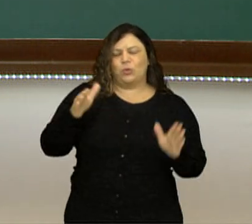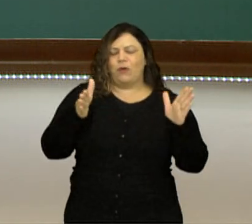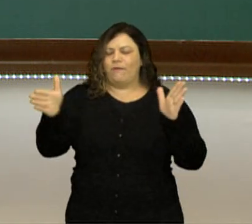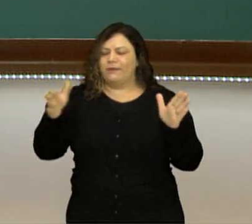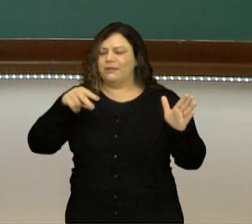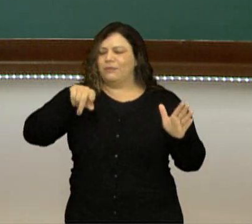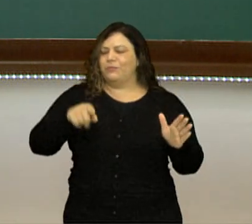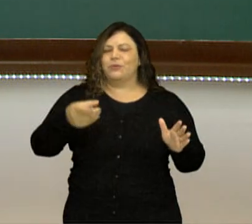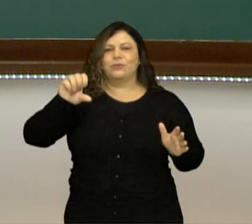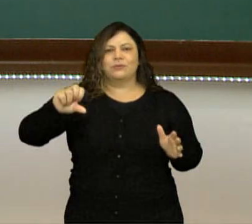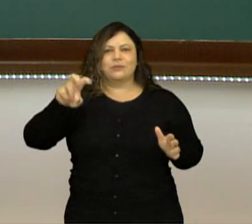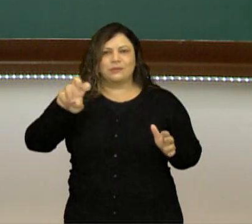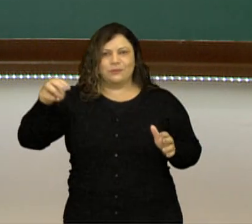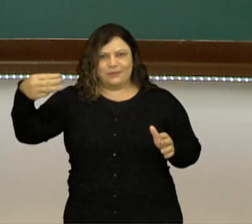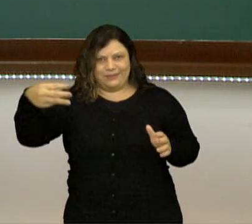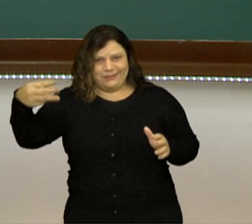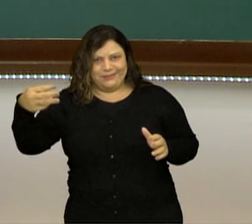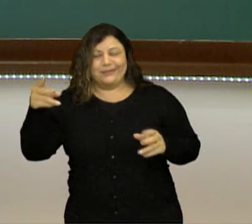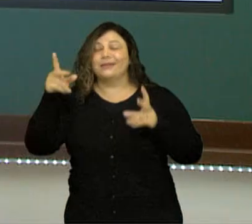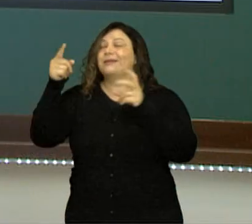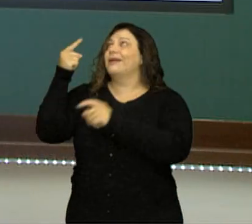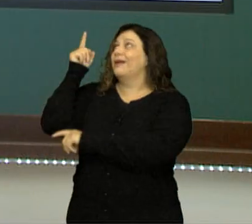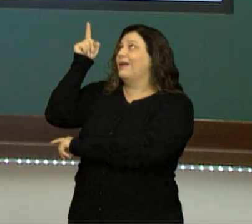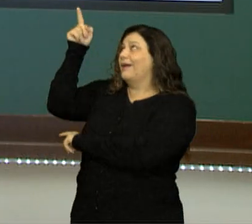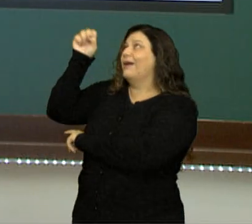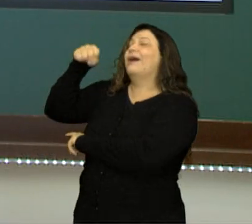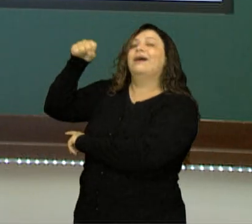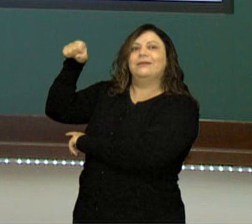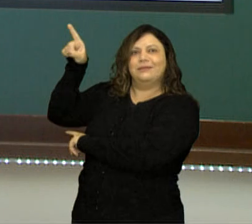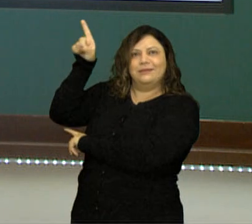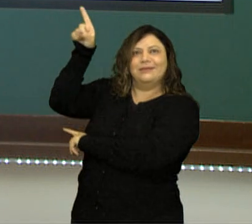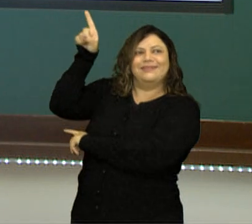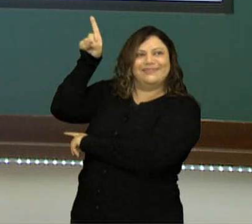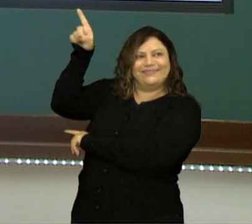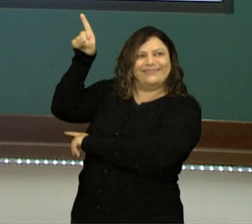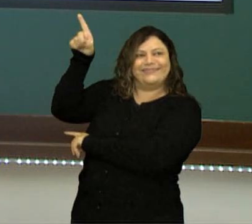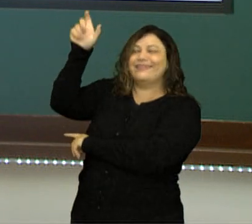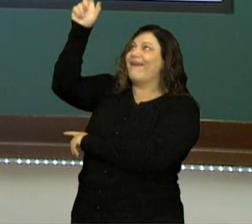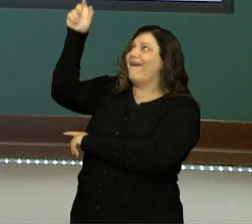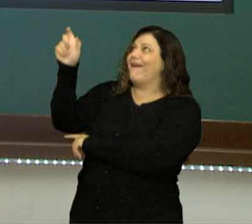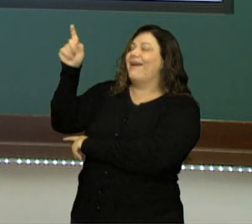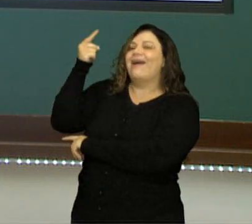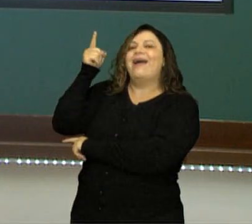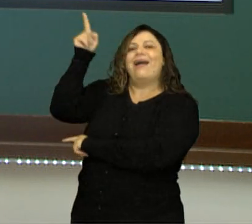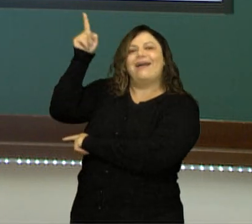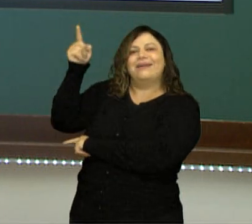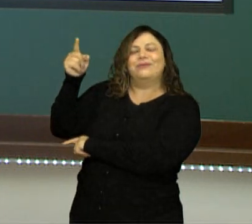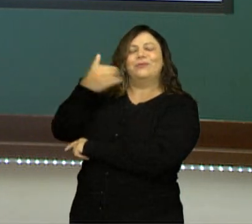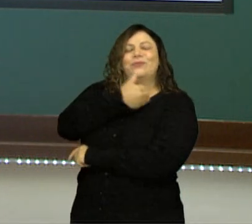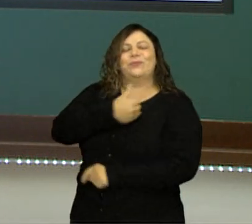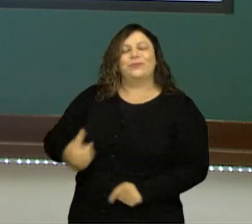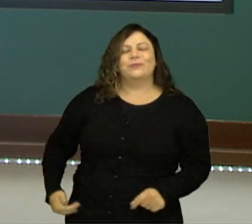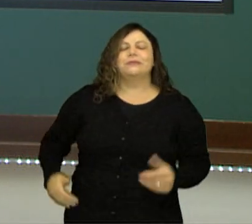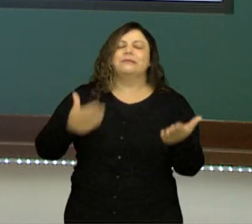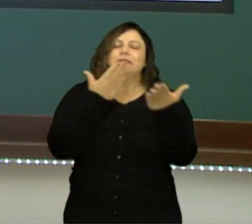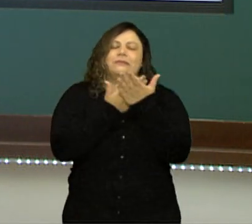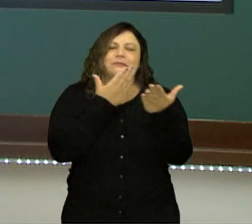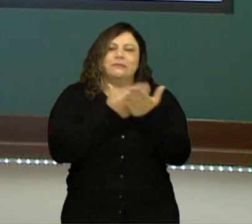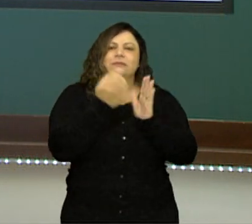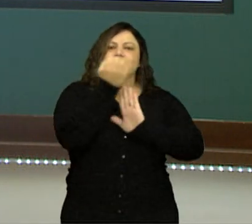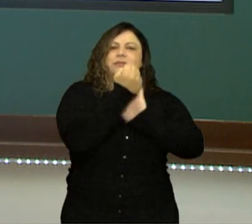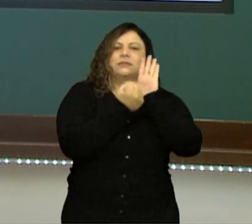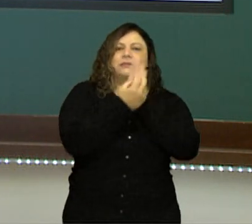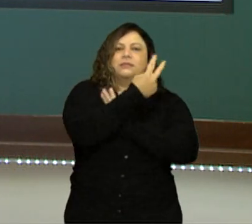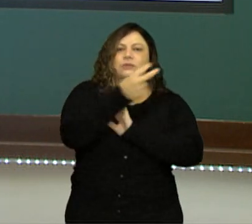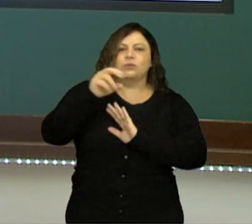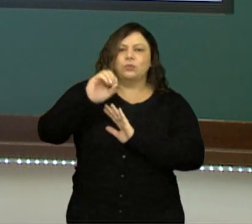1953. Sim, este Joseph Stalin. Vamos falar um pouco sobre o governo dele nessa aula. O século XX, ele